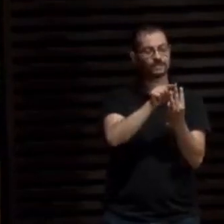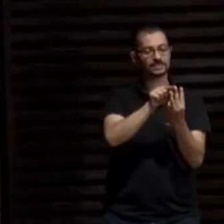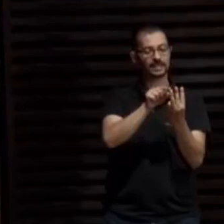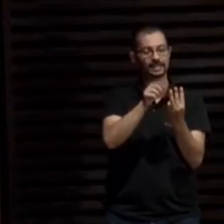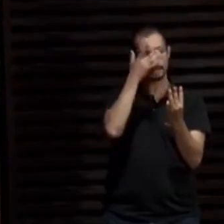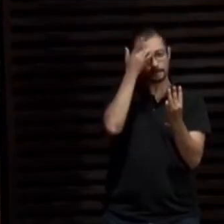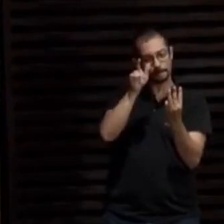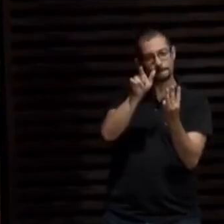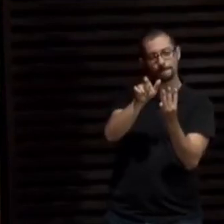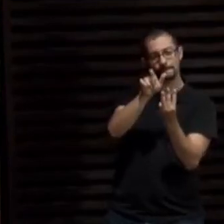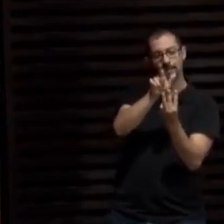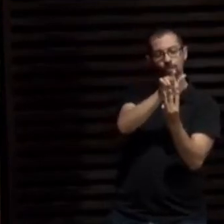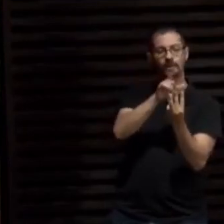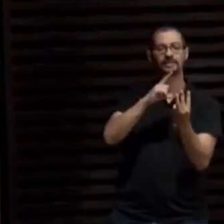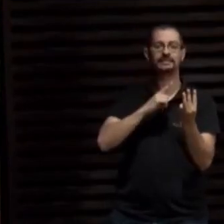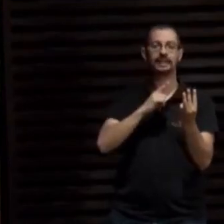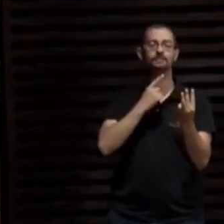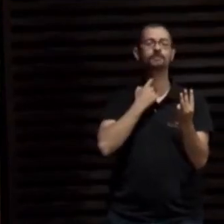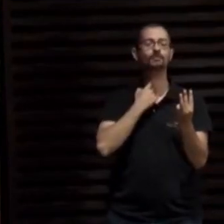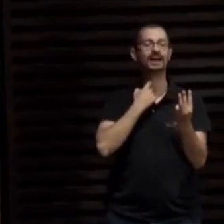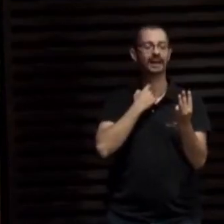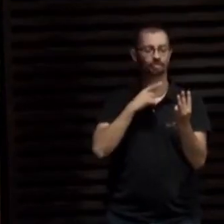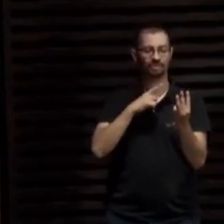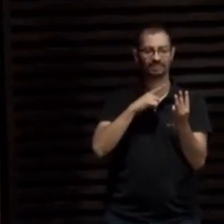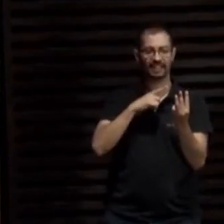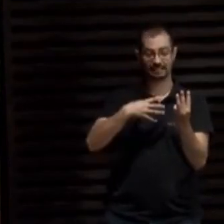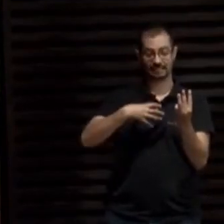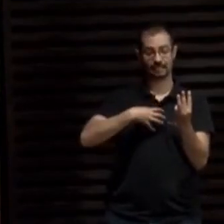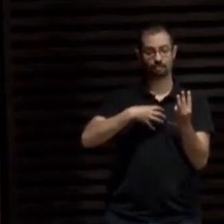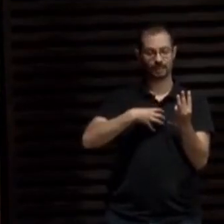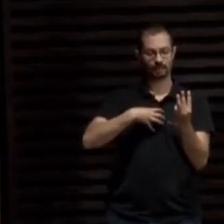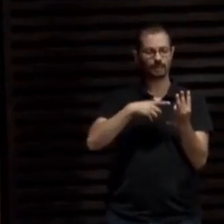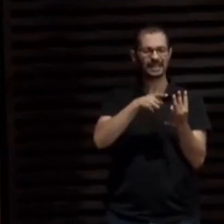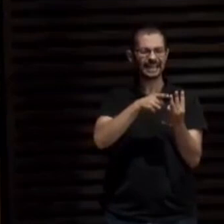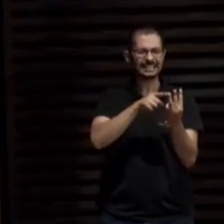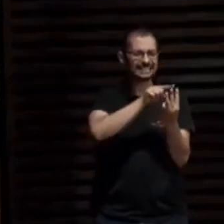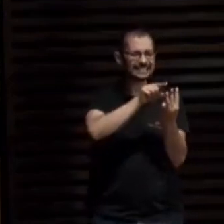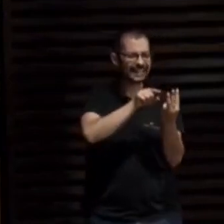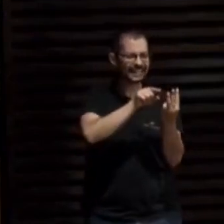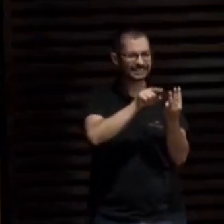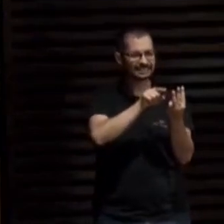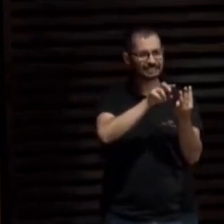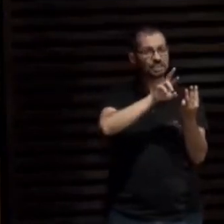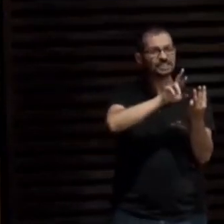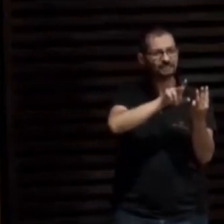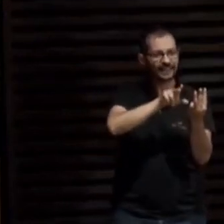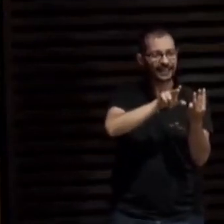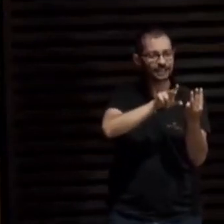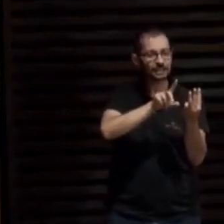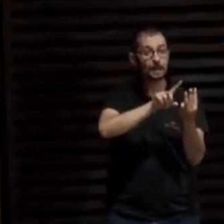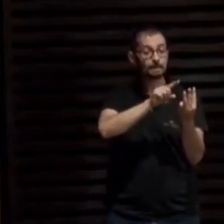pessoas. Mas existe uma unidade tão perfeita